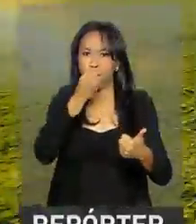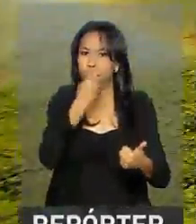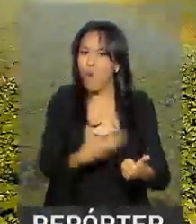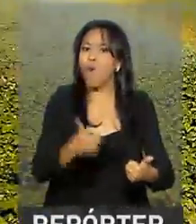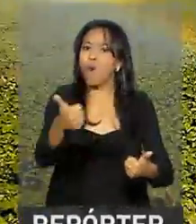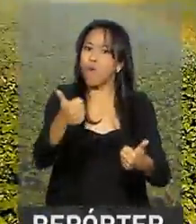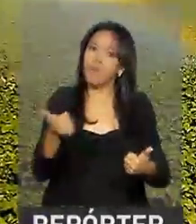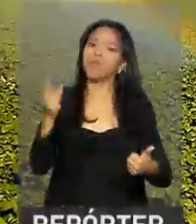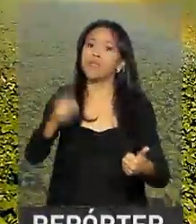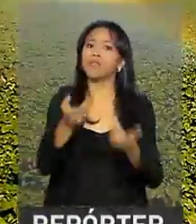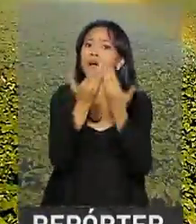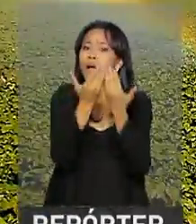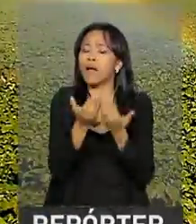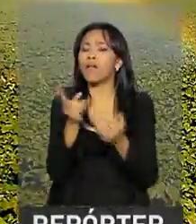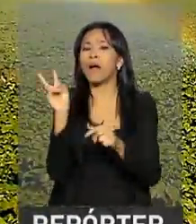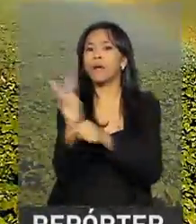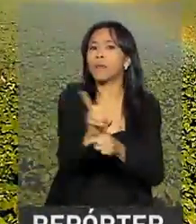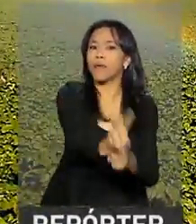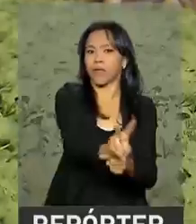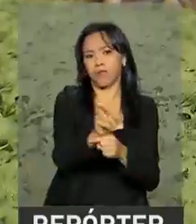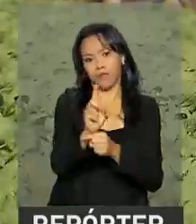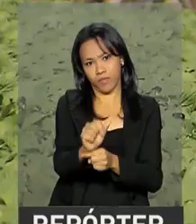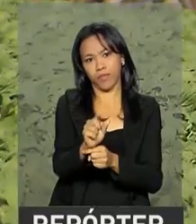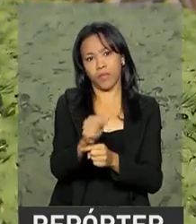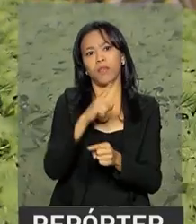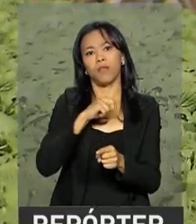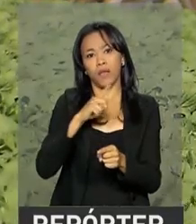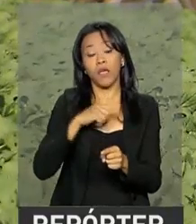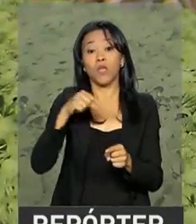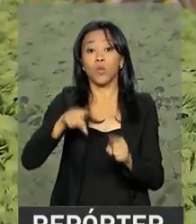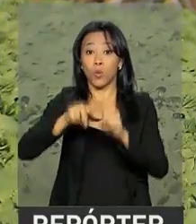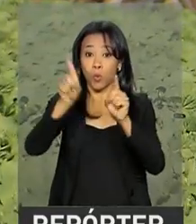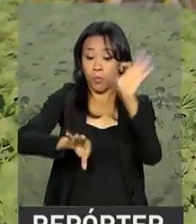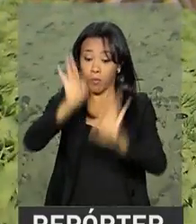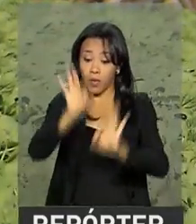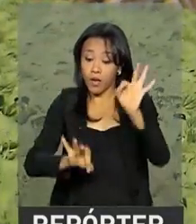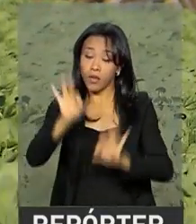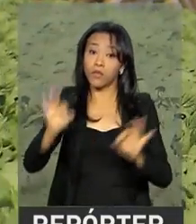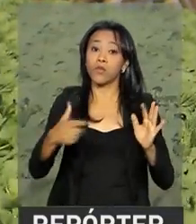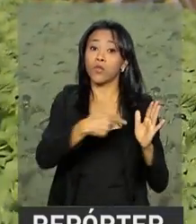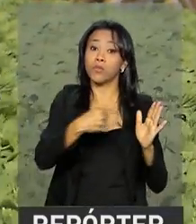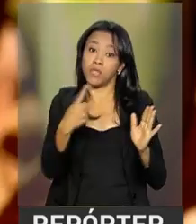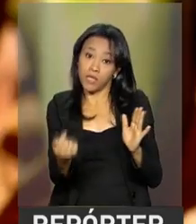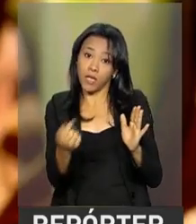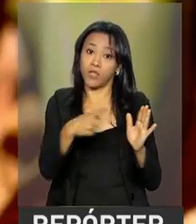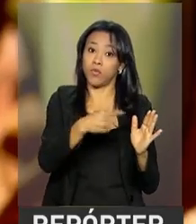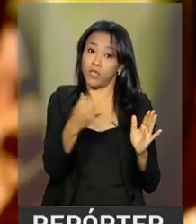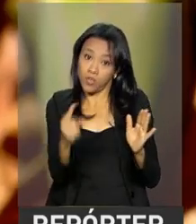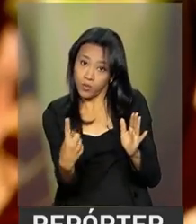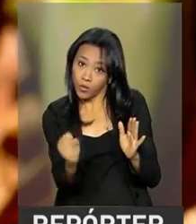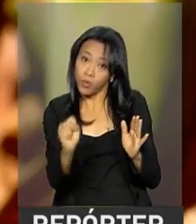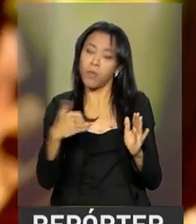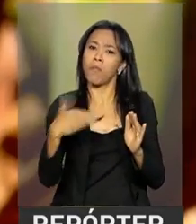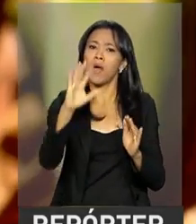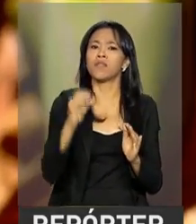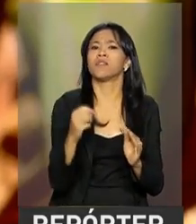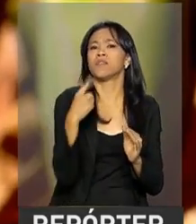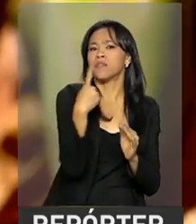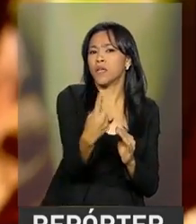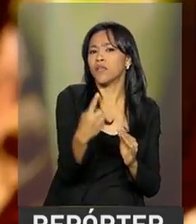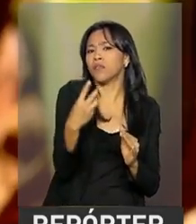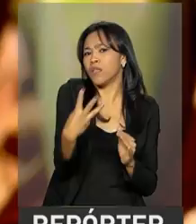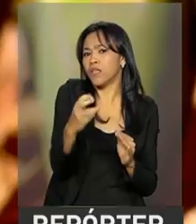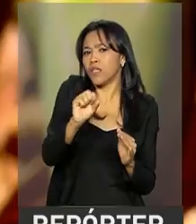expansão do crédito disponibilizado ao produtor no plano safra 2007 2008 mais de 188 bilhões